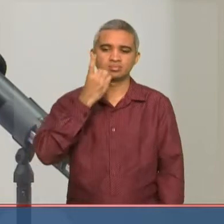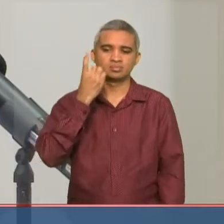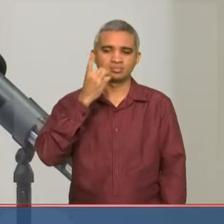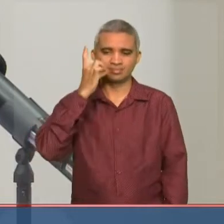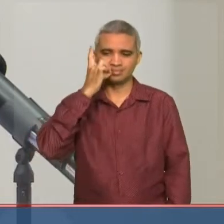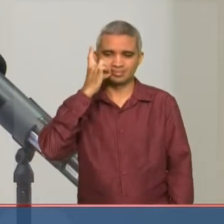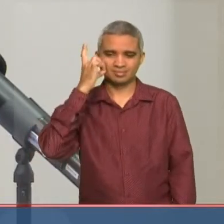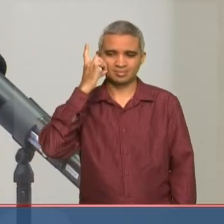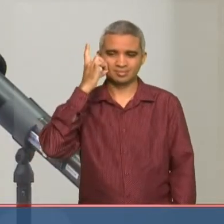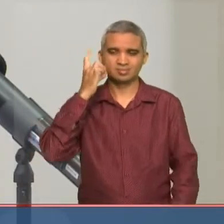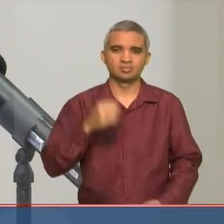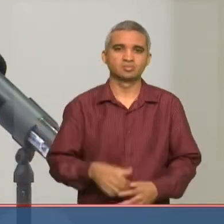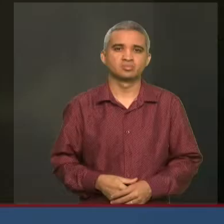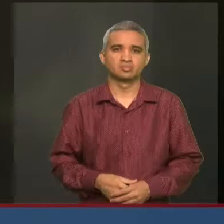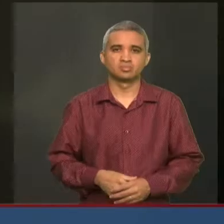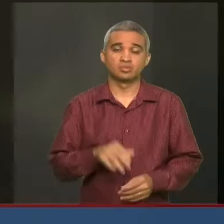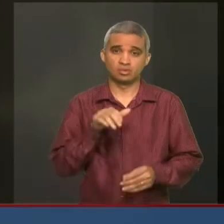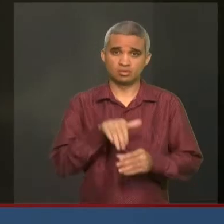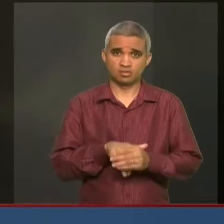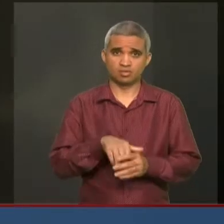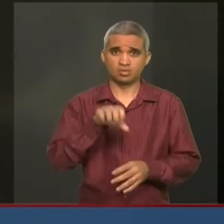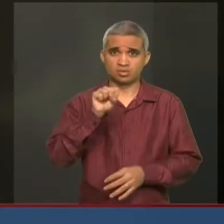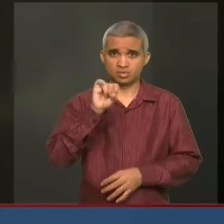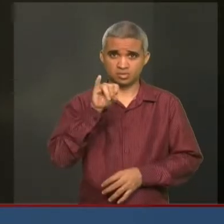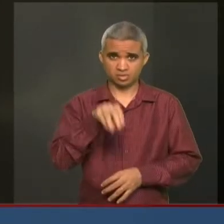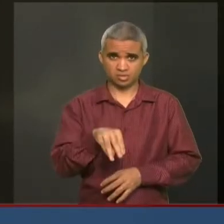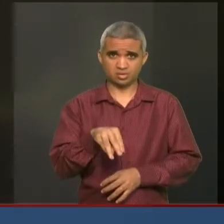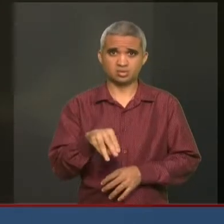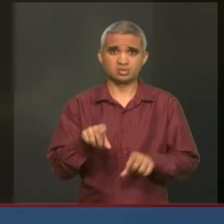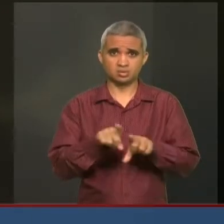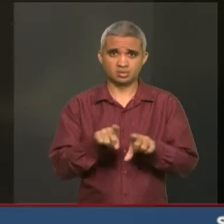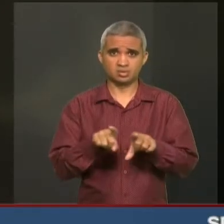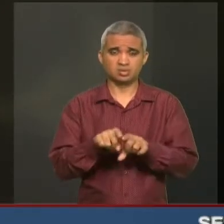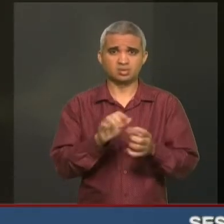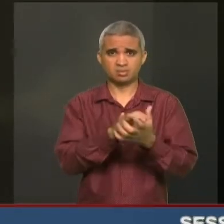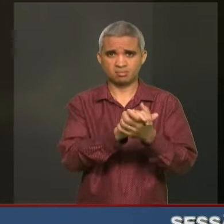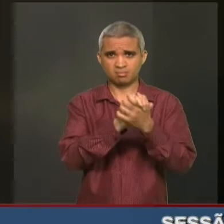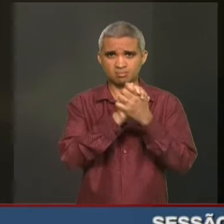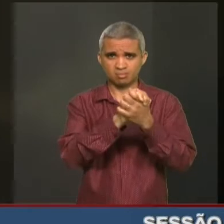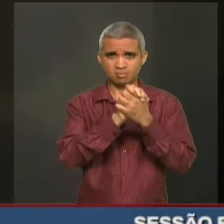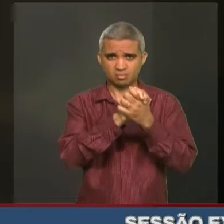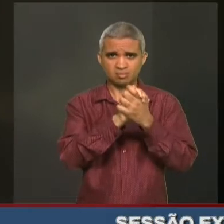Eu voto sim, aproveito a oportunidade também para parabenizar o deputado Ciro Neto